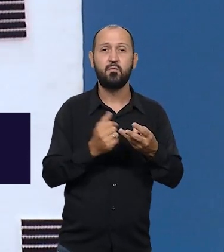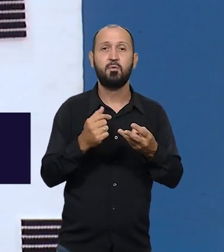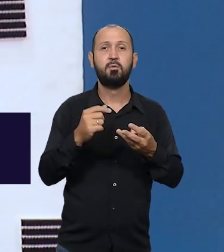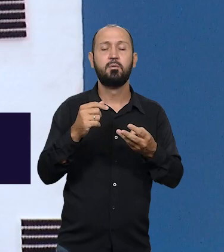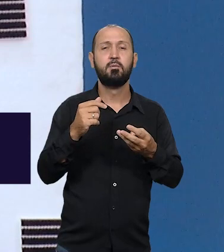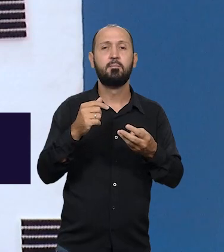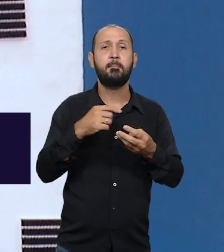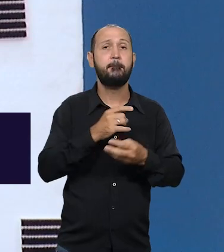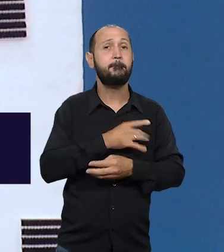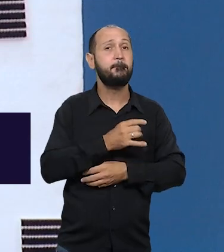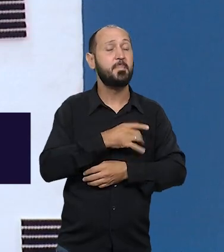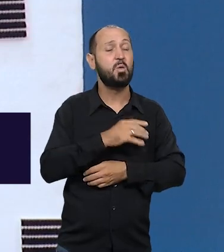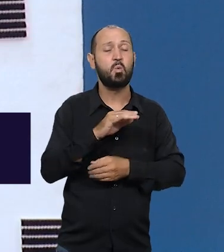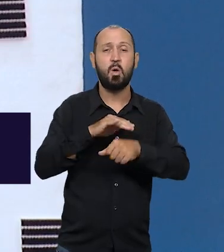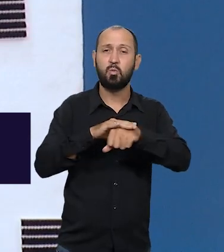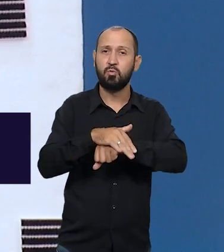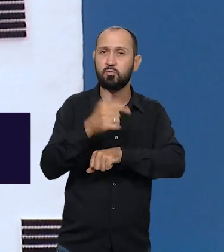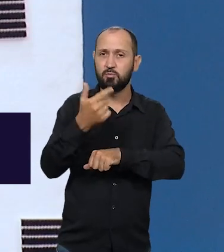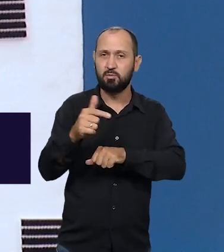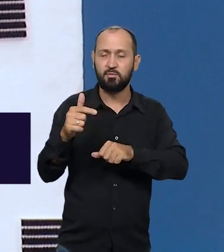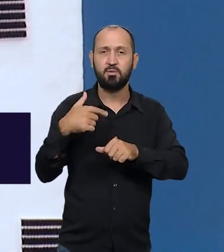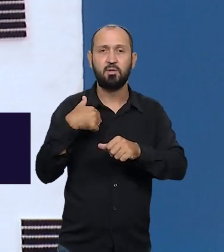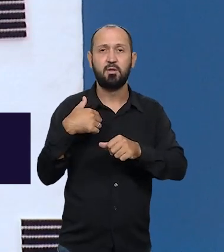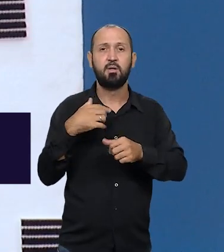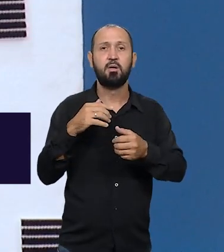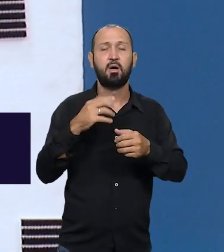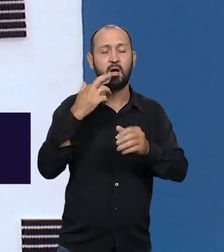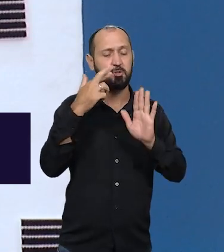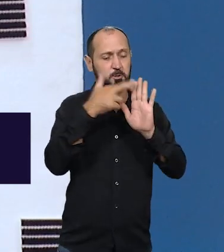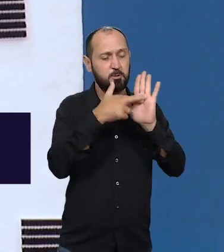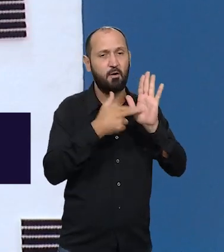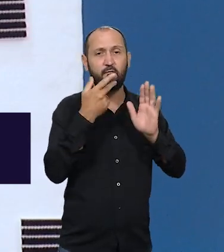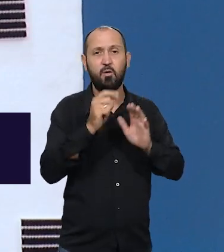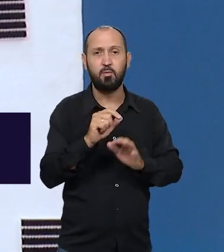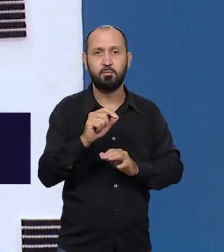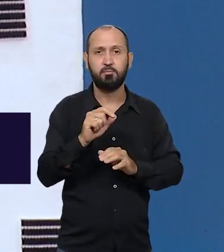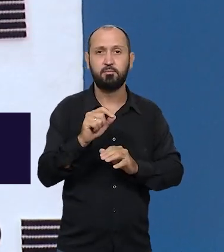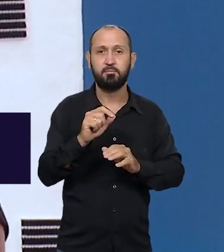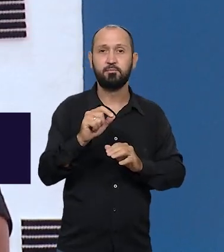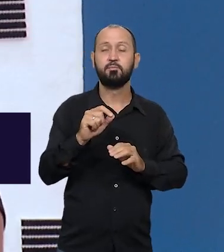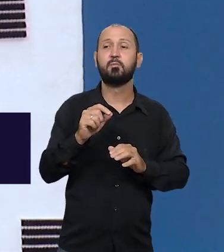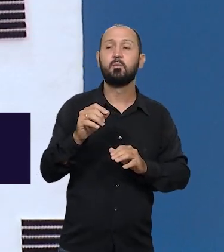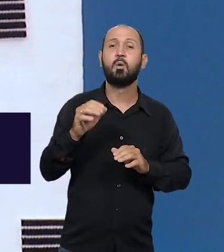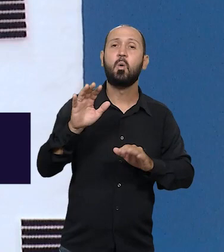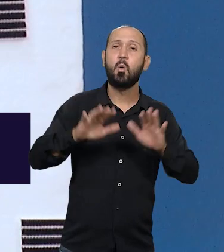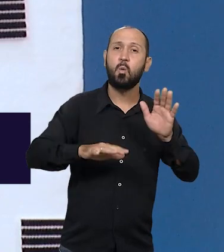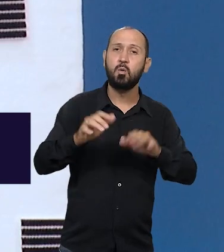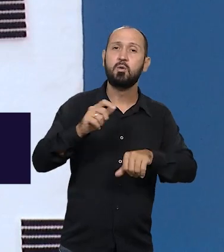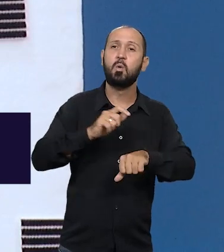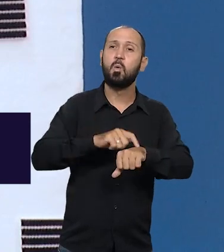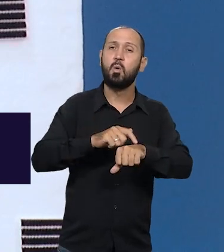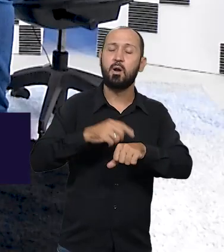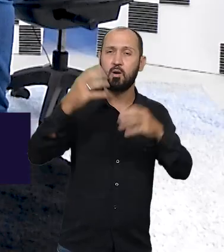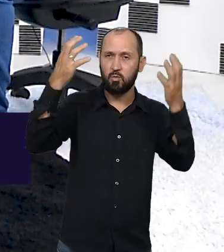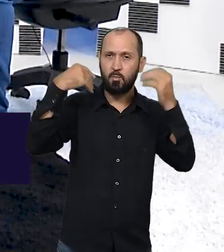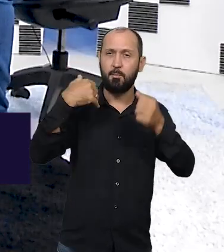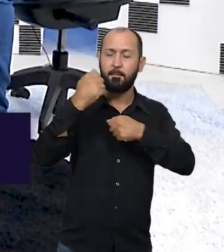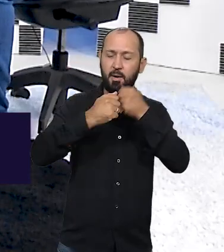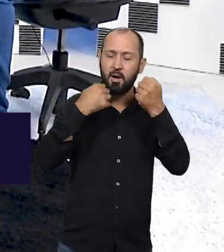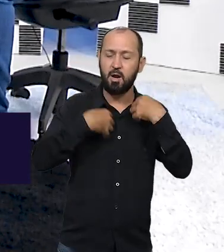Por quê? A gente seguiu a risca do que falaram, olha, busca colocar ele no horário do banhozinho, dá alimentação para